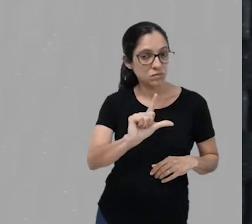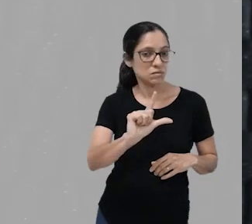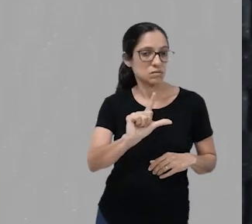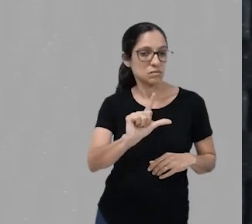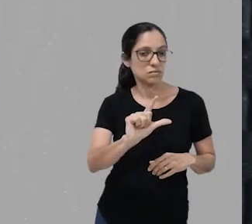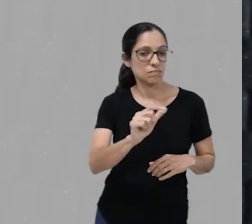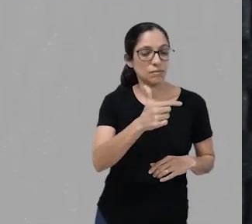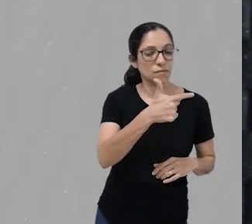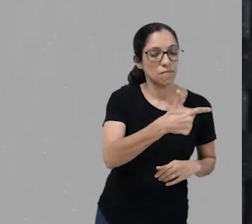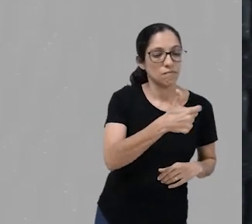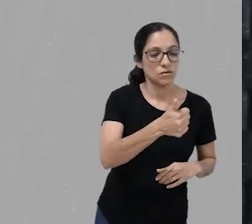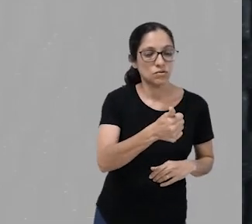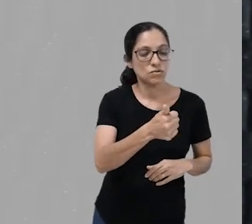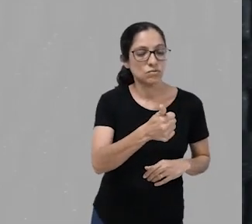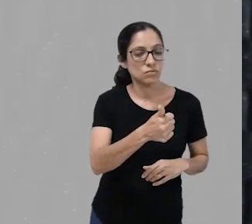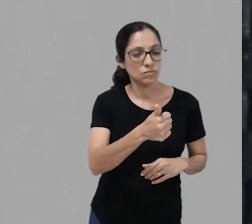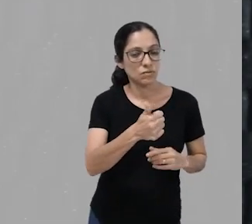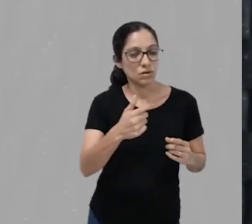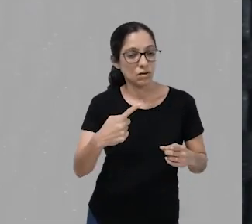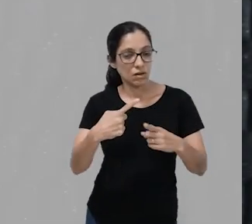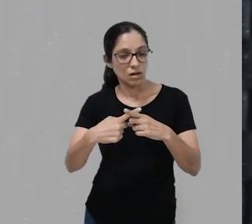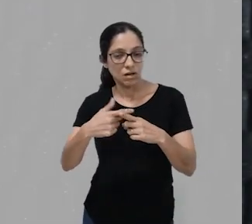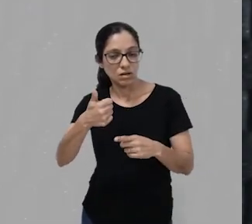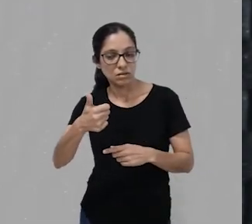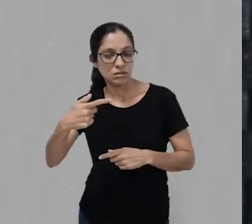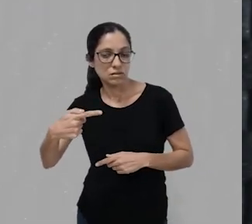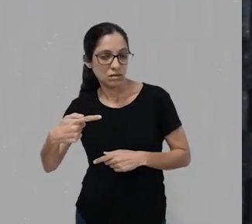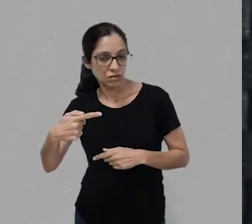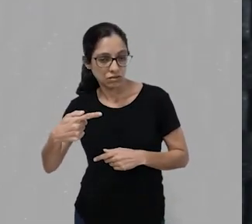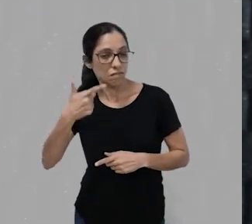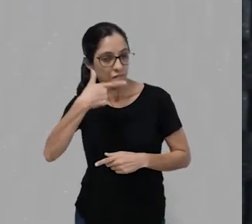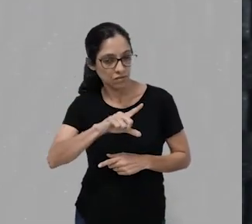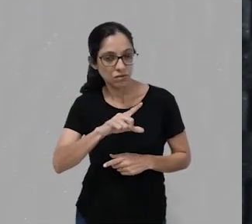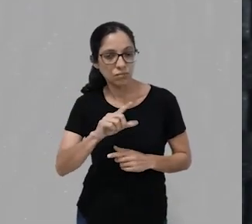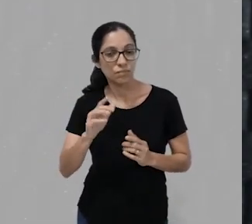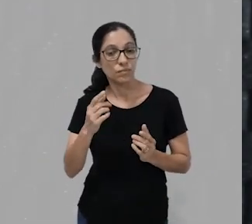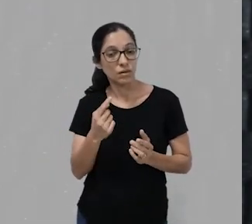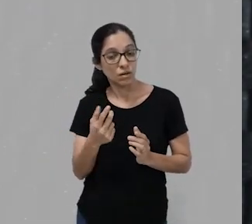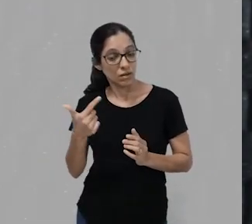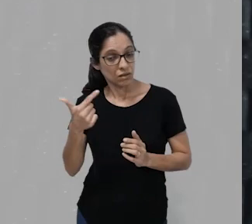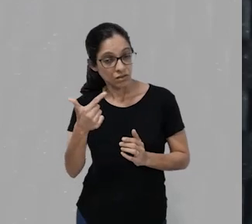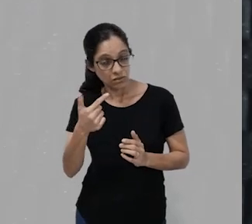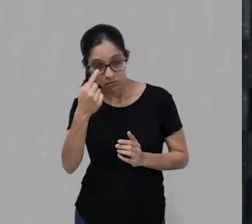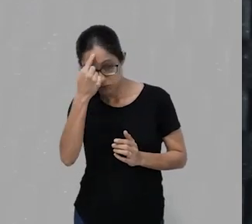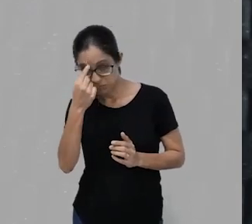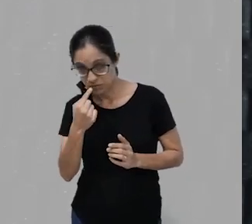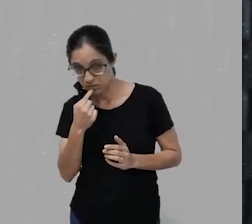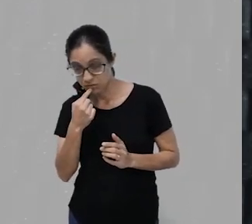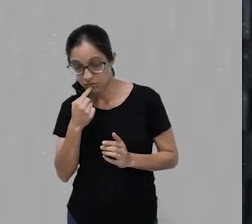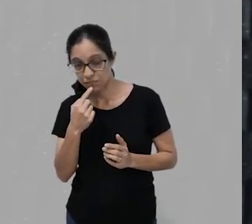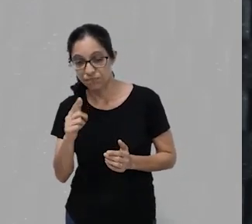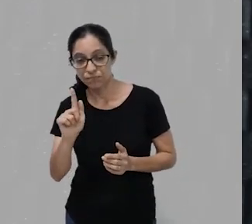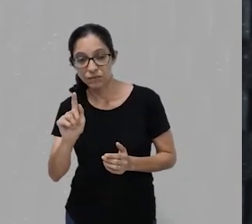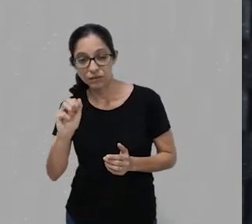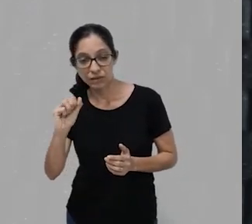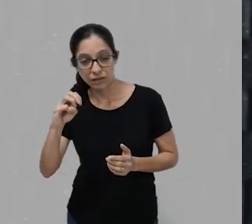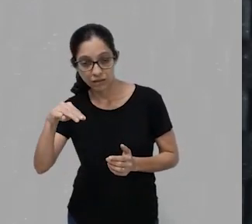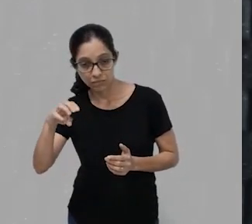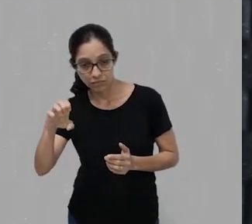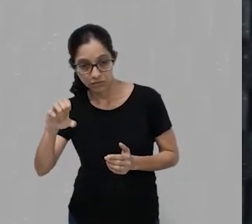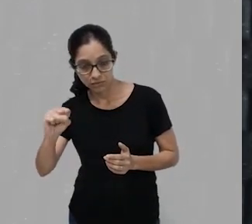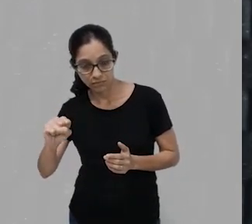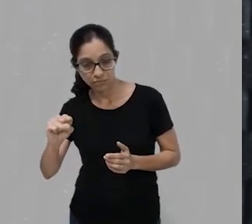21-17. Ele venceu o primeiro game. Vamos aqui para o outro game, outro